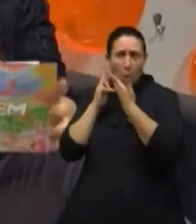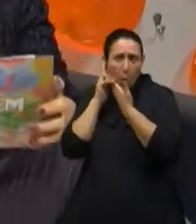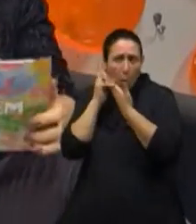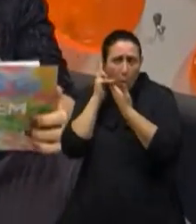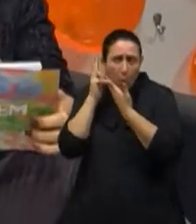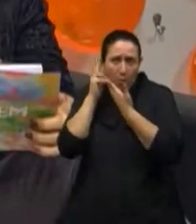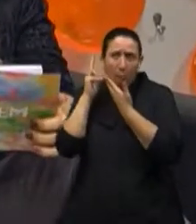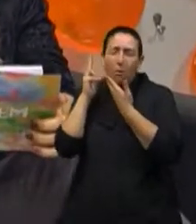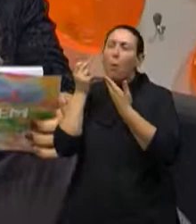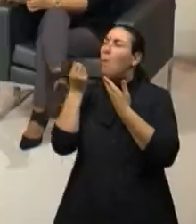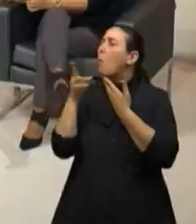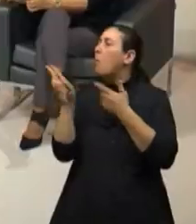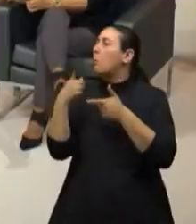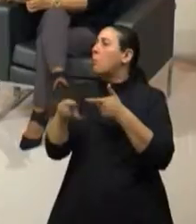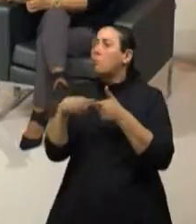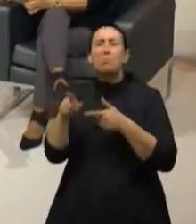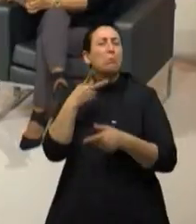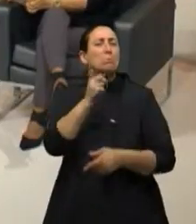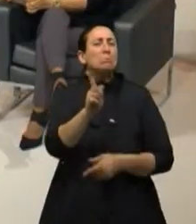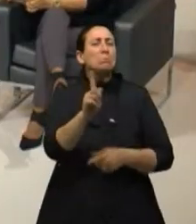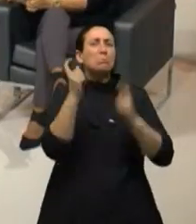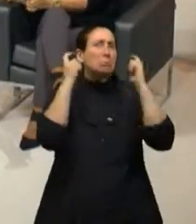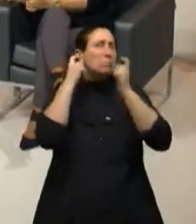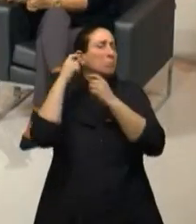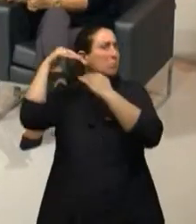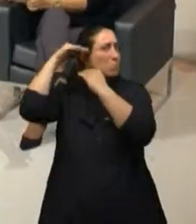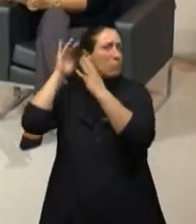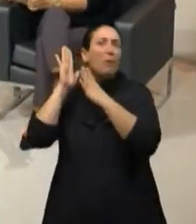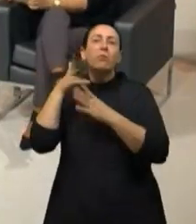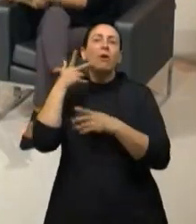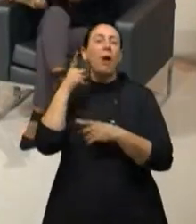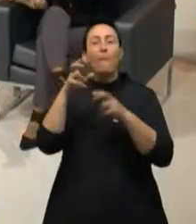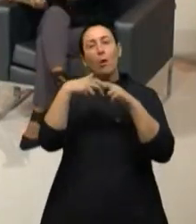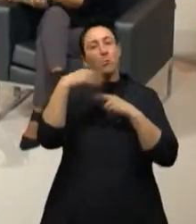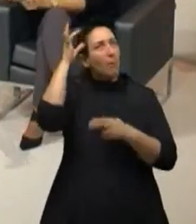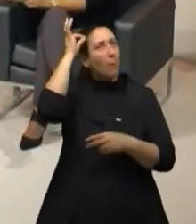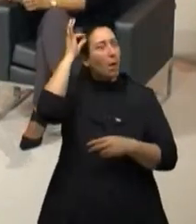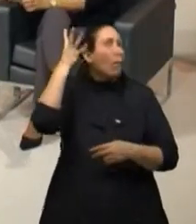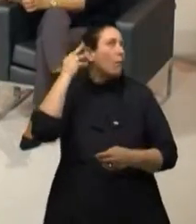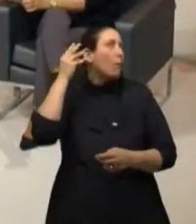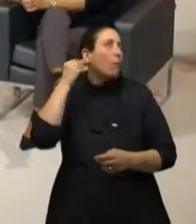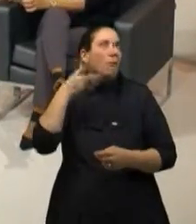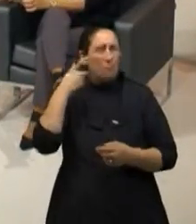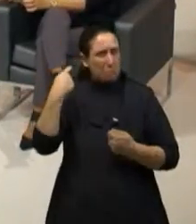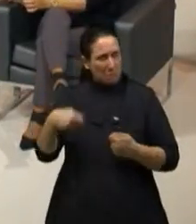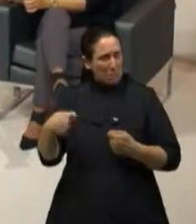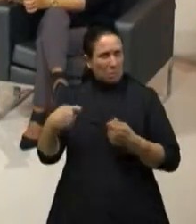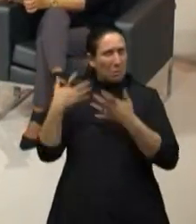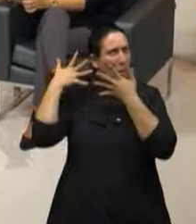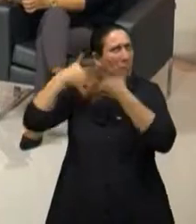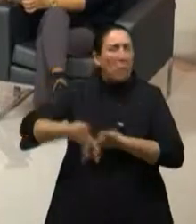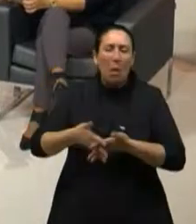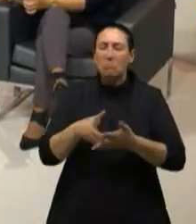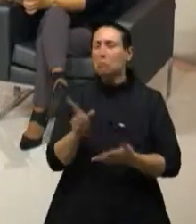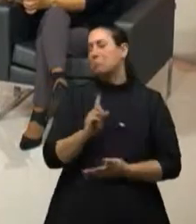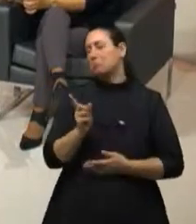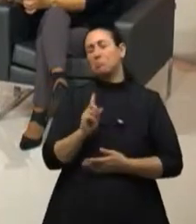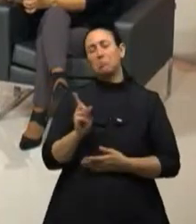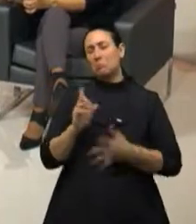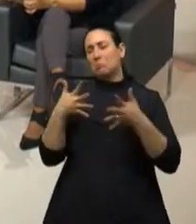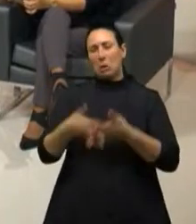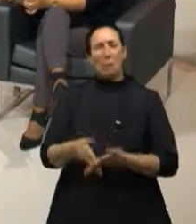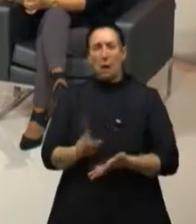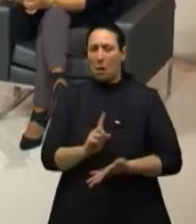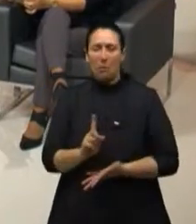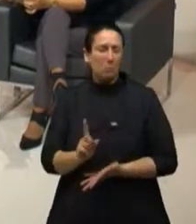prejudica a audição a audição Não não nunca vi alguém que tivesse tanto pelo Ok não não não chega não chega chega não